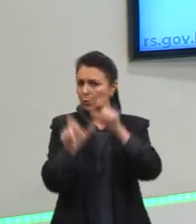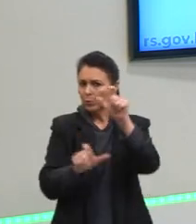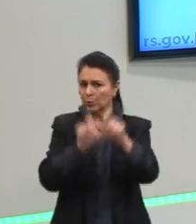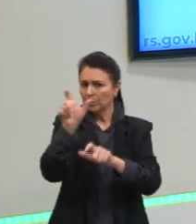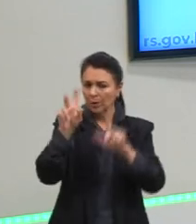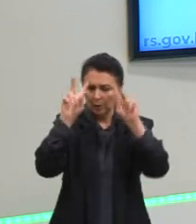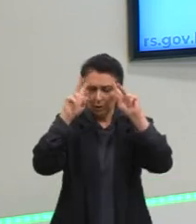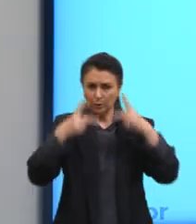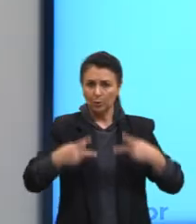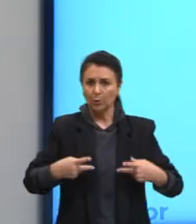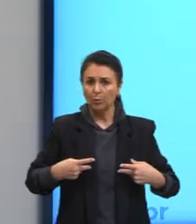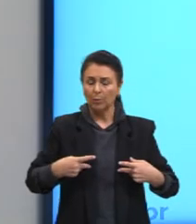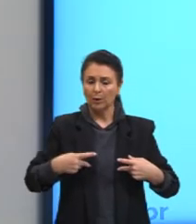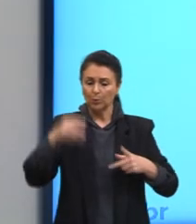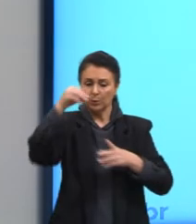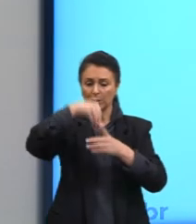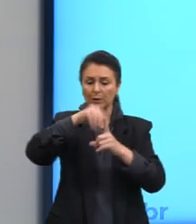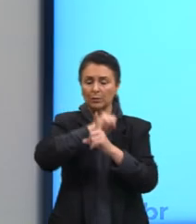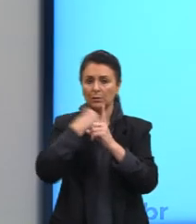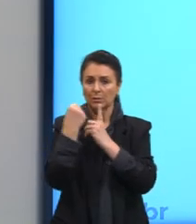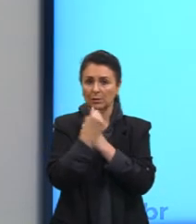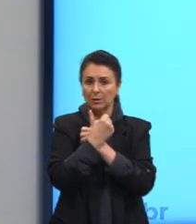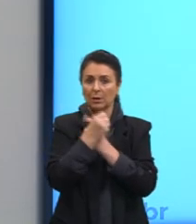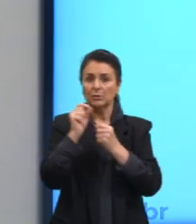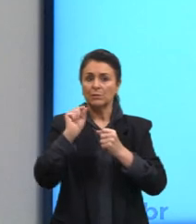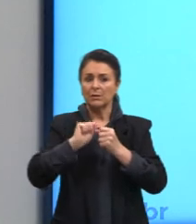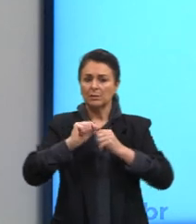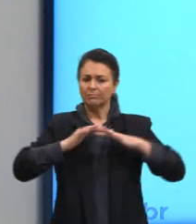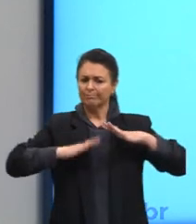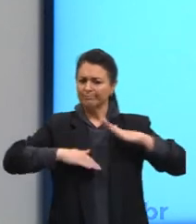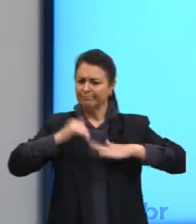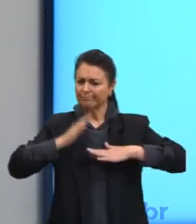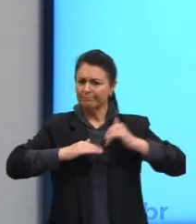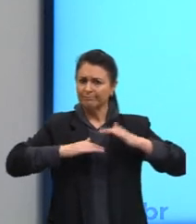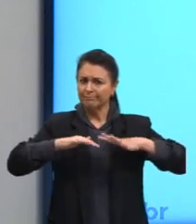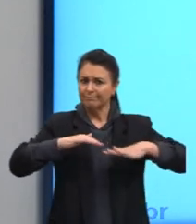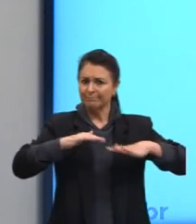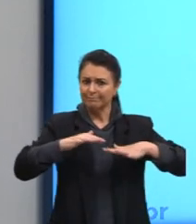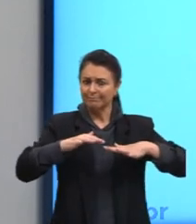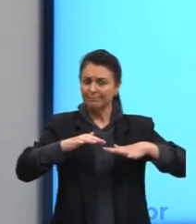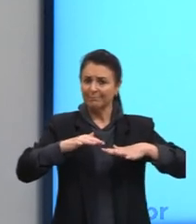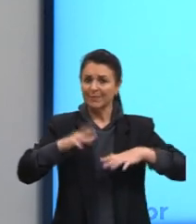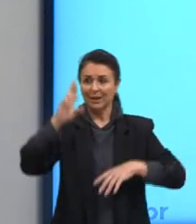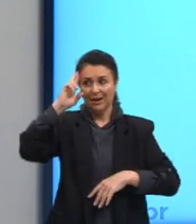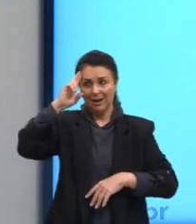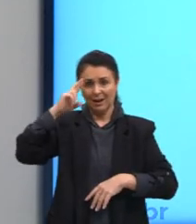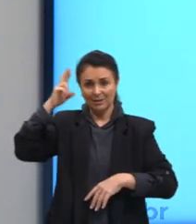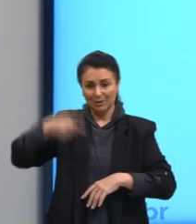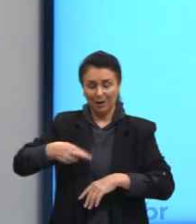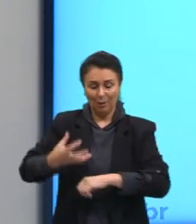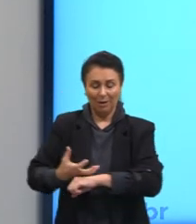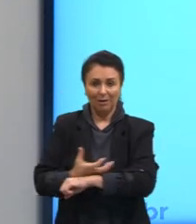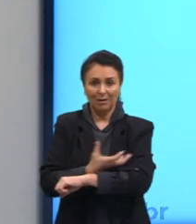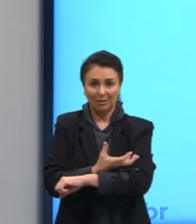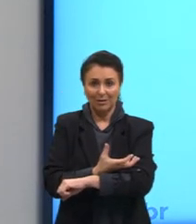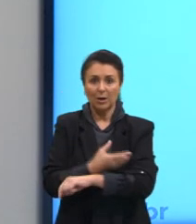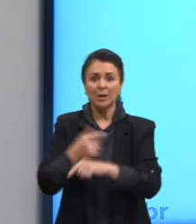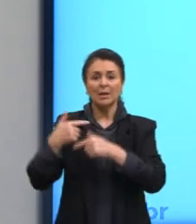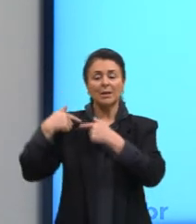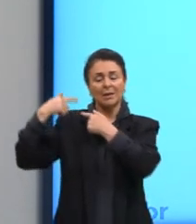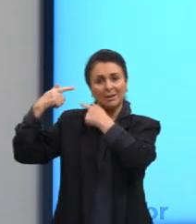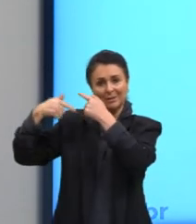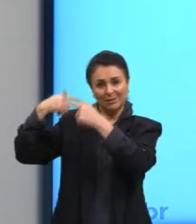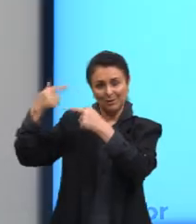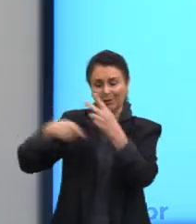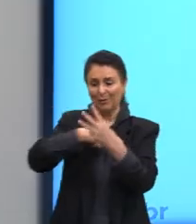ator social age através da ação racional ação afetiva e Ação tradicional